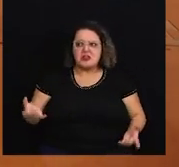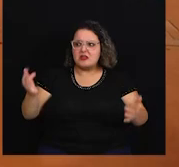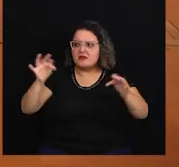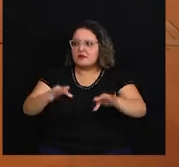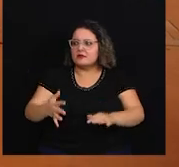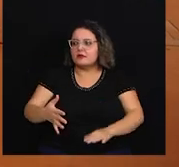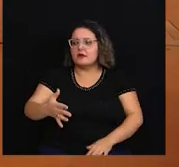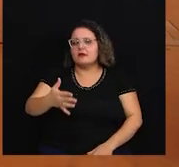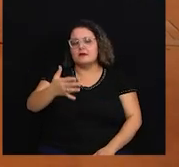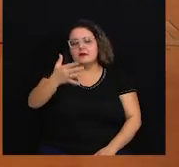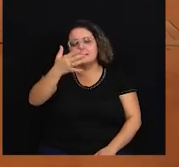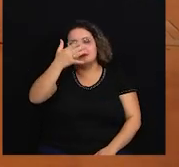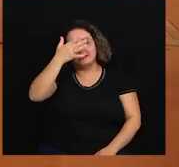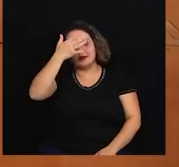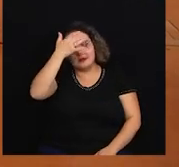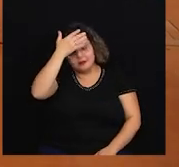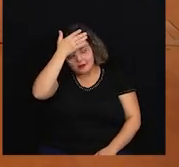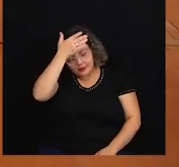no